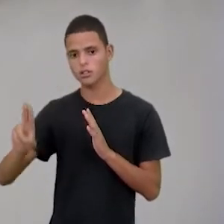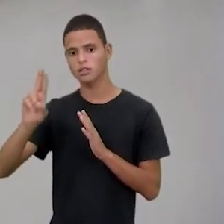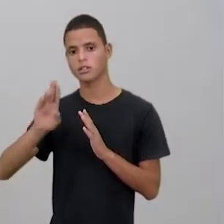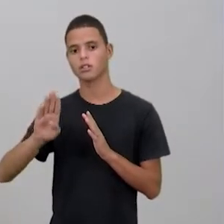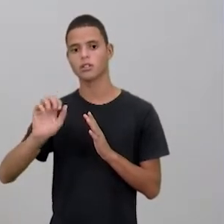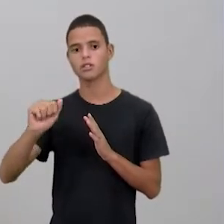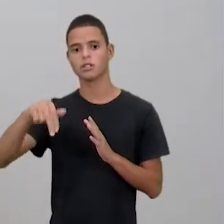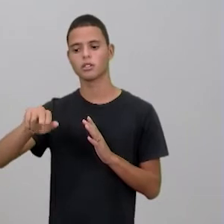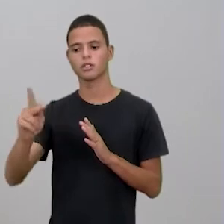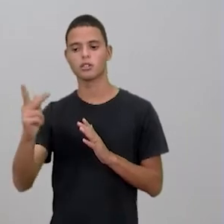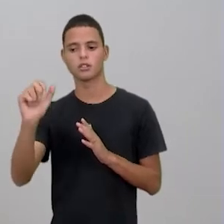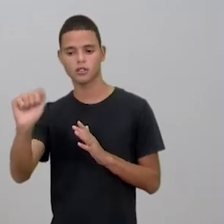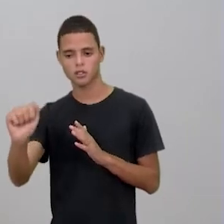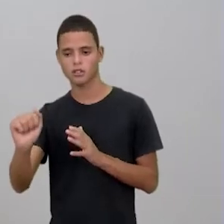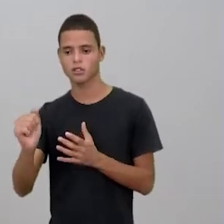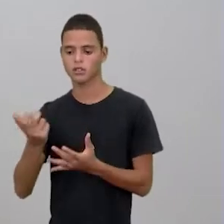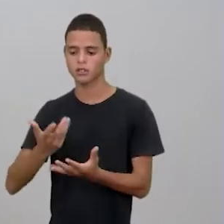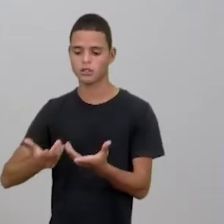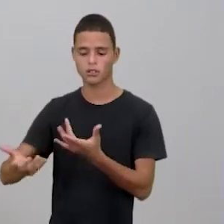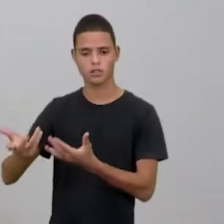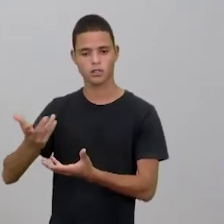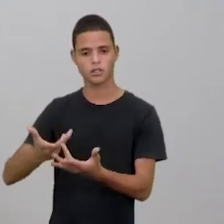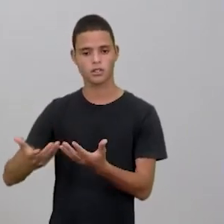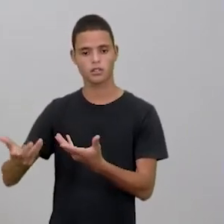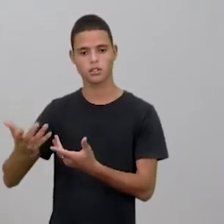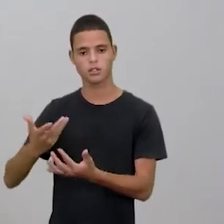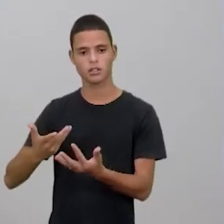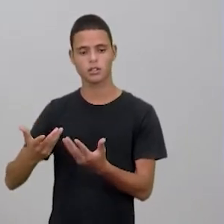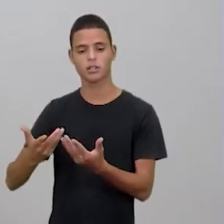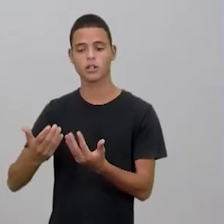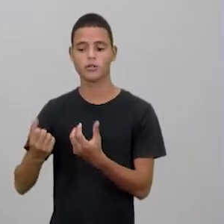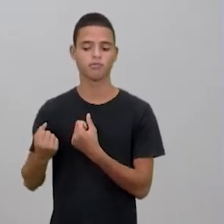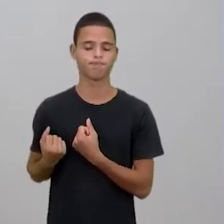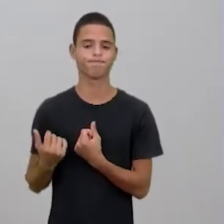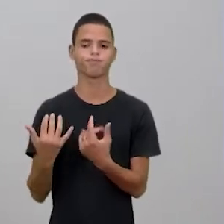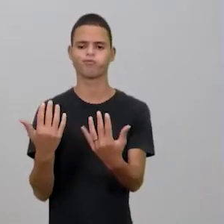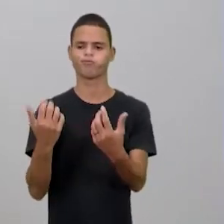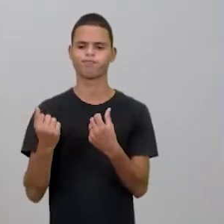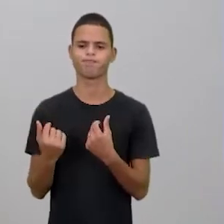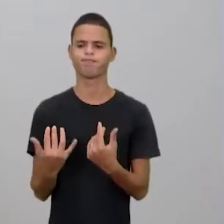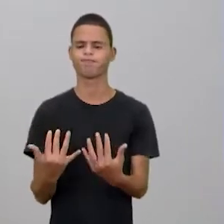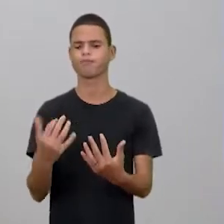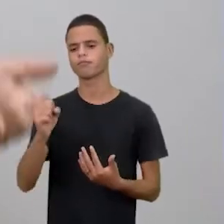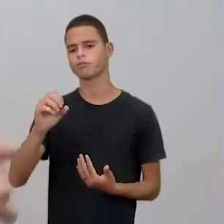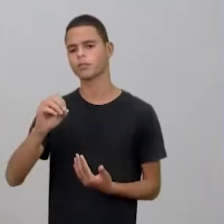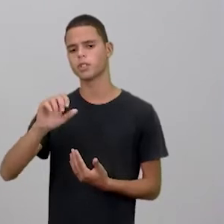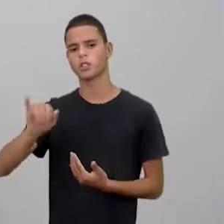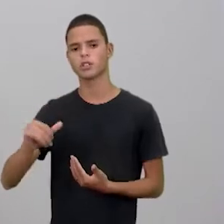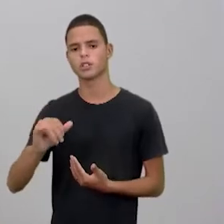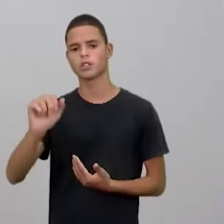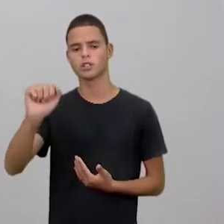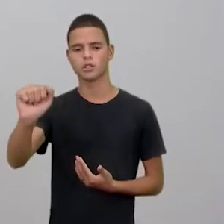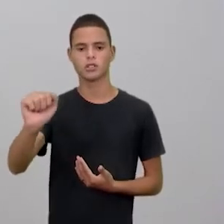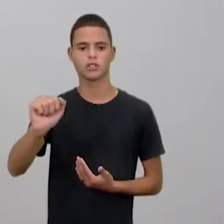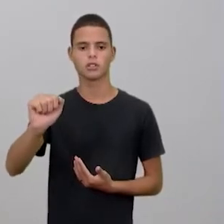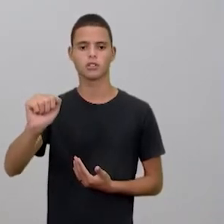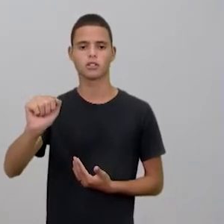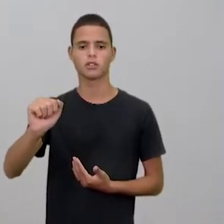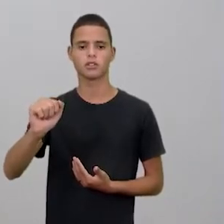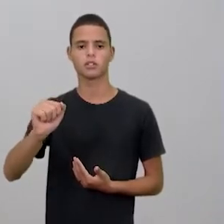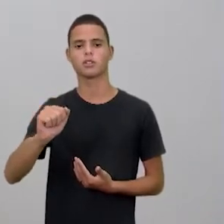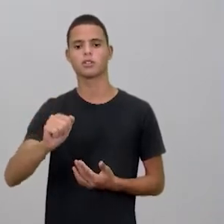Na medida em que você começa um processo de sedentarização, que é você se fixar,